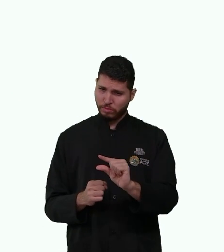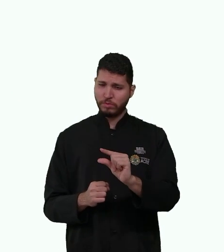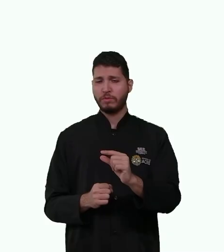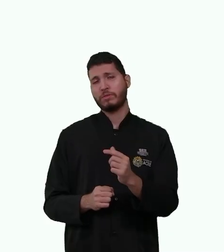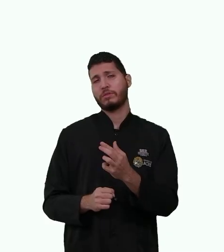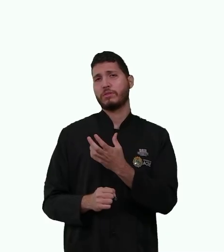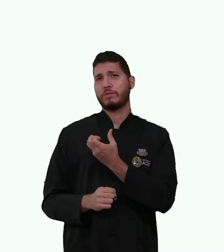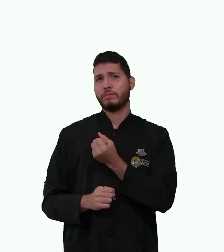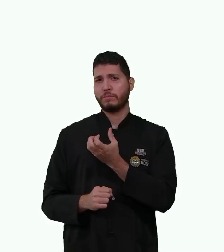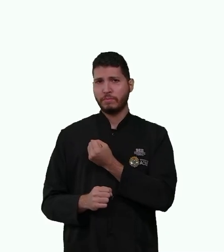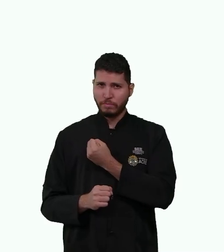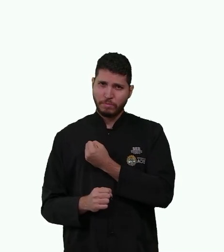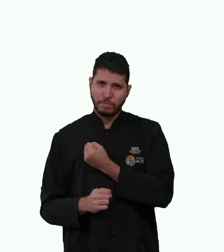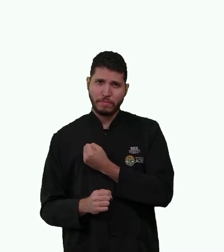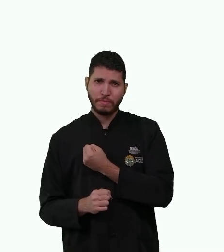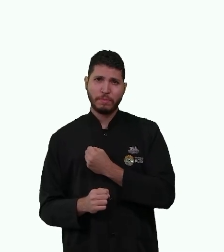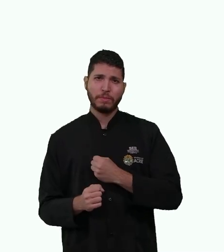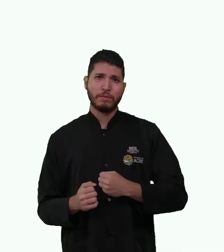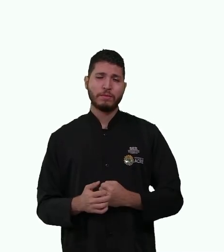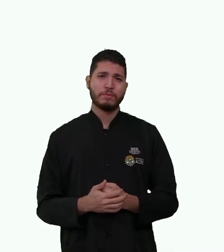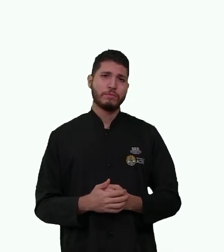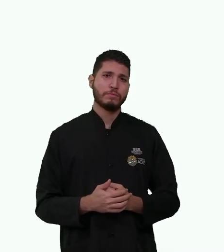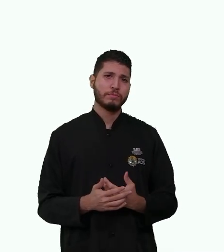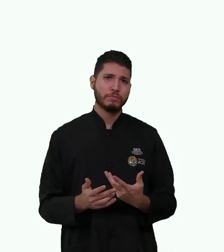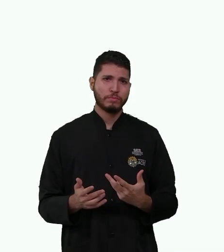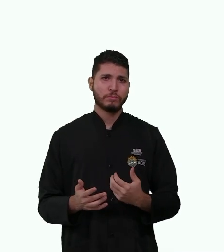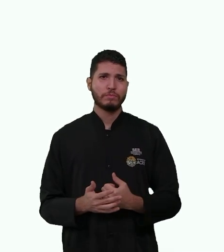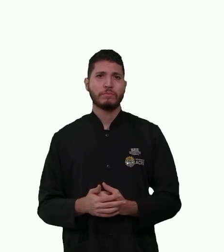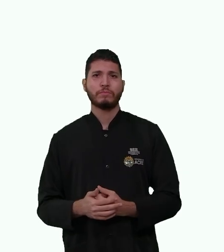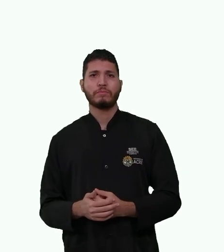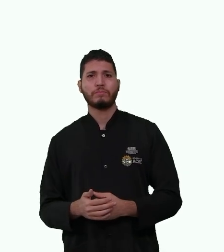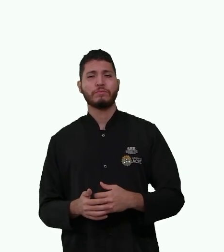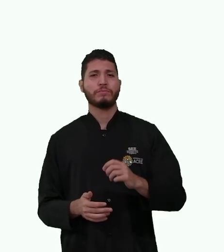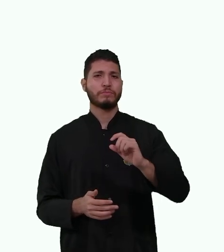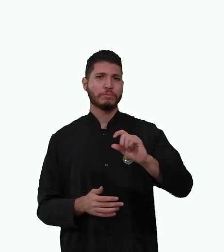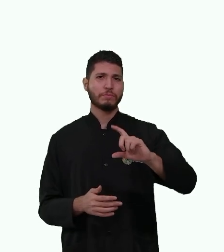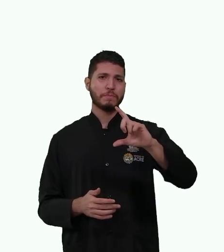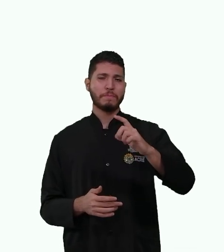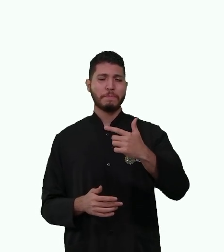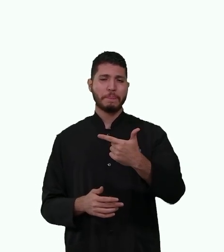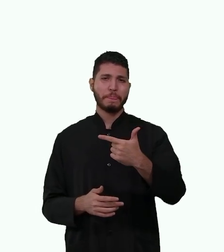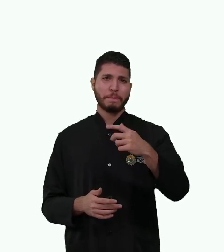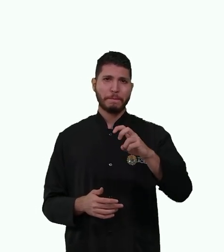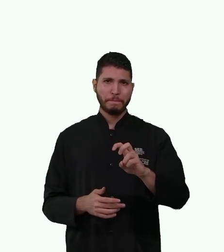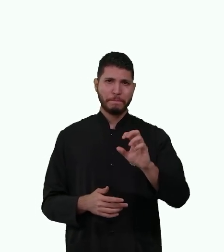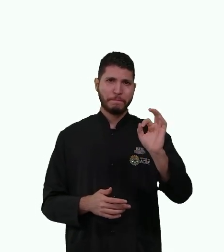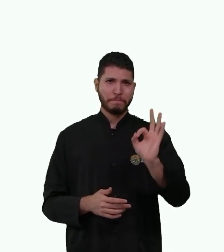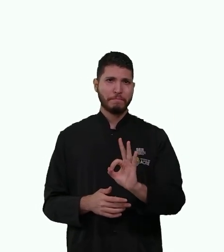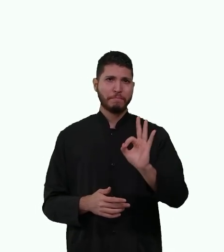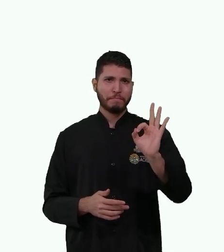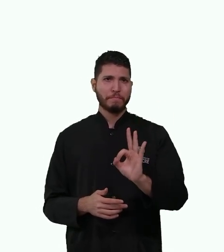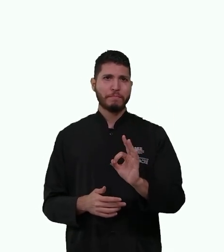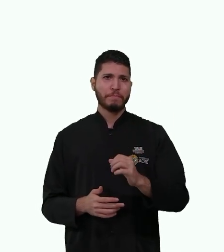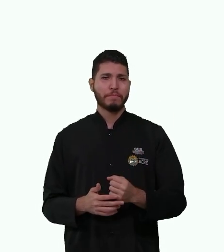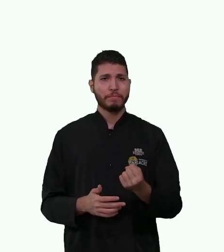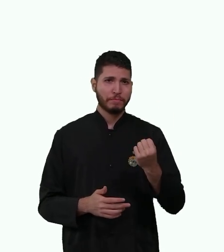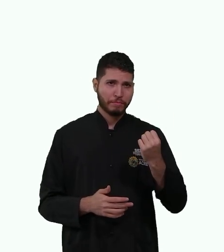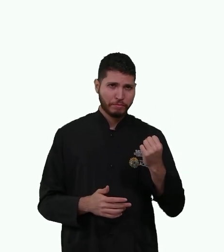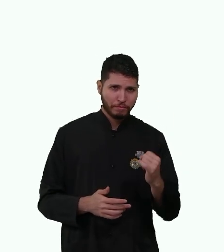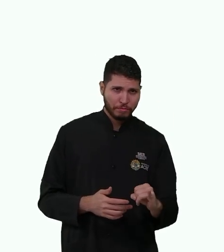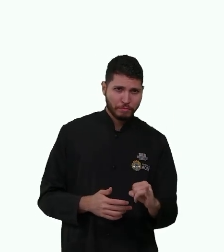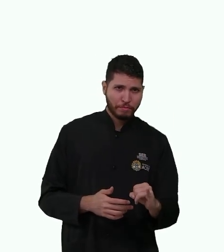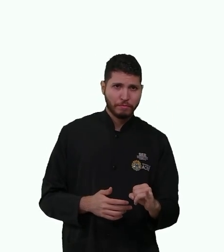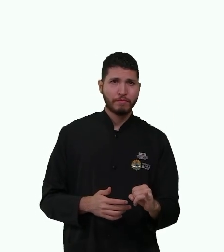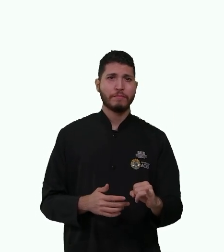for maior que 1, eu tenho um aumento. Por exemplo, 1,25, o nosso aumento foi de 25%. Se o nosso fator